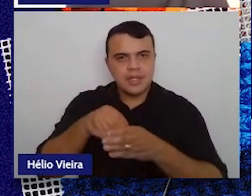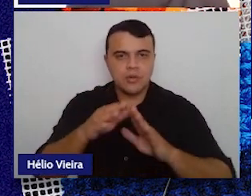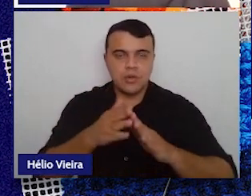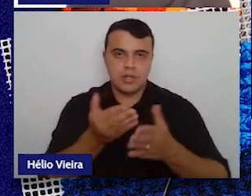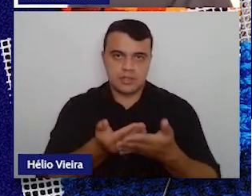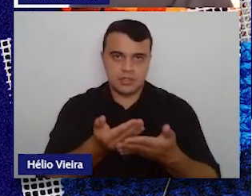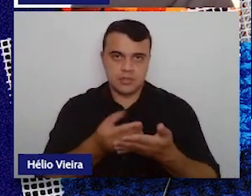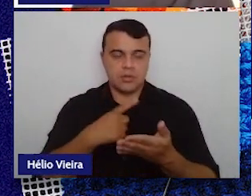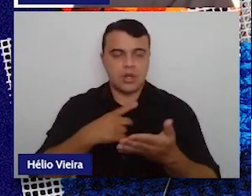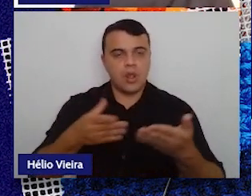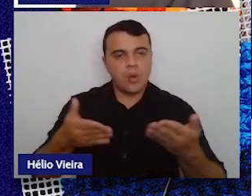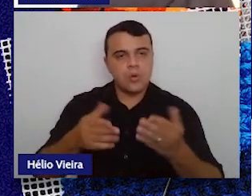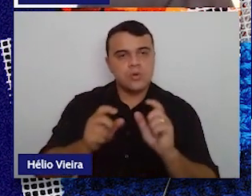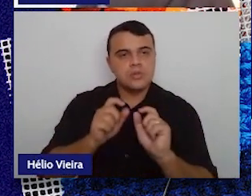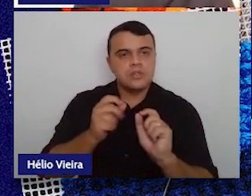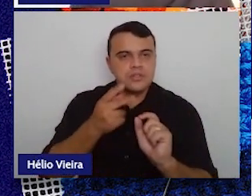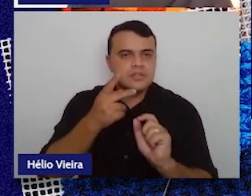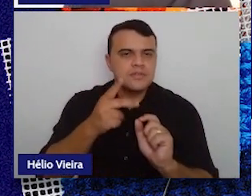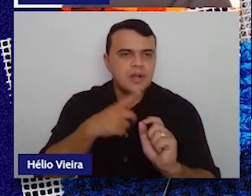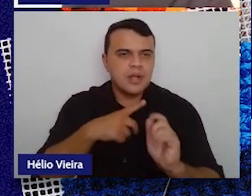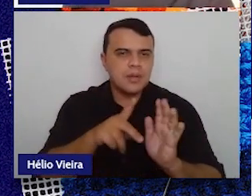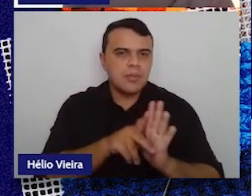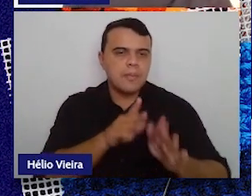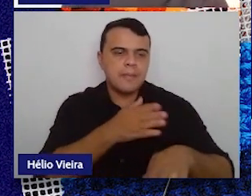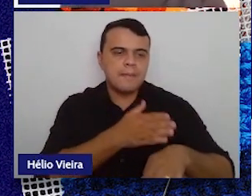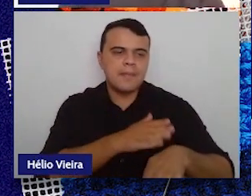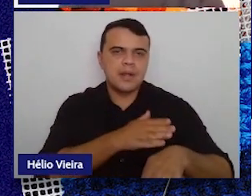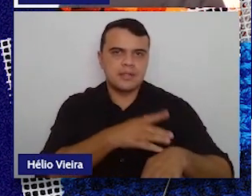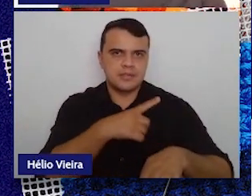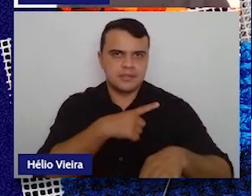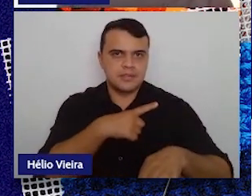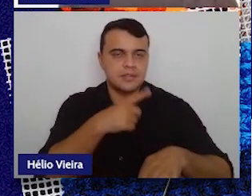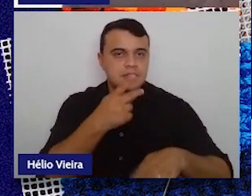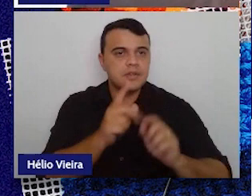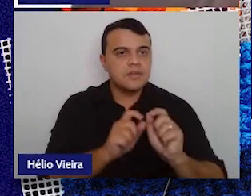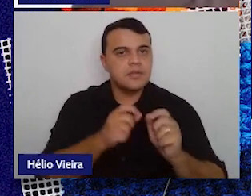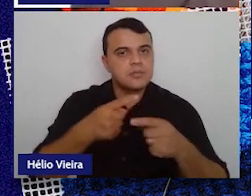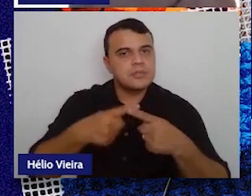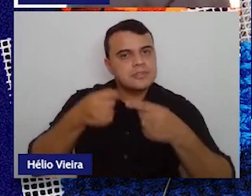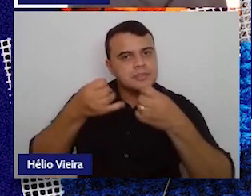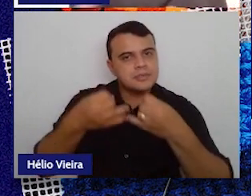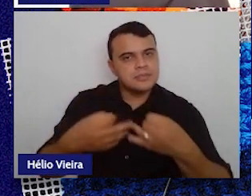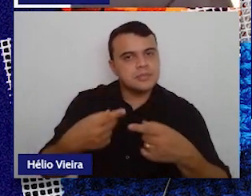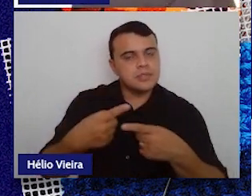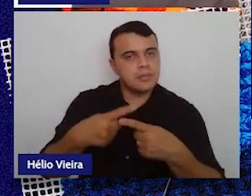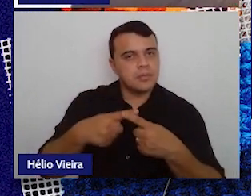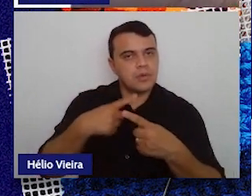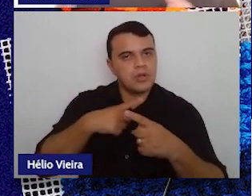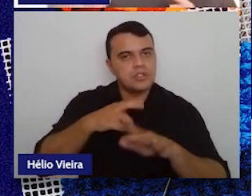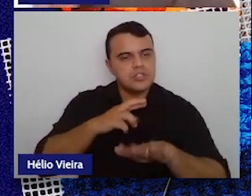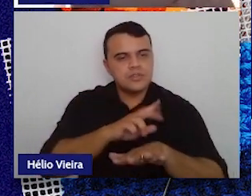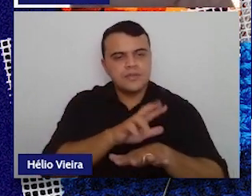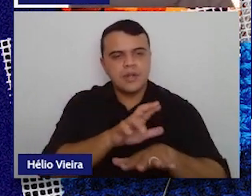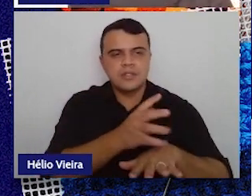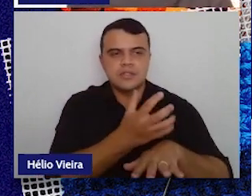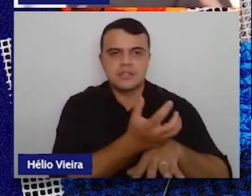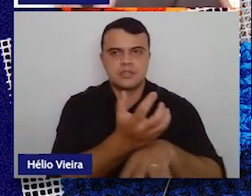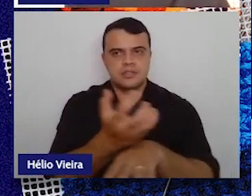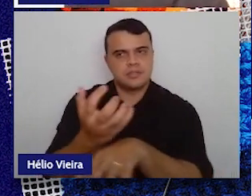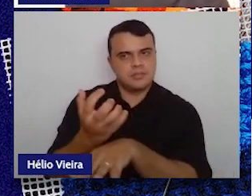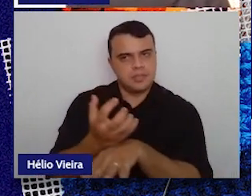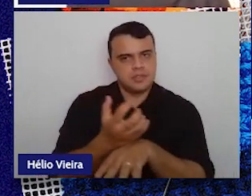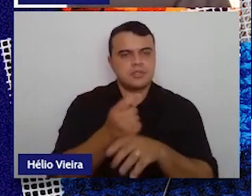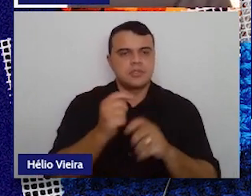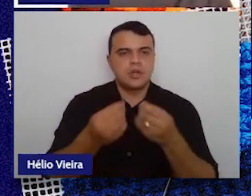Hoje, a gente vai entrar na parte prática. A gente vai falar um pouco sobre a interdisciplinaridade de cada prática,